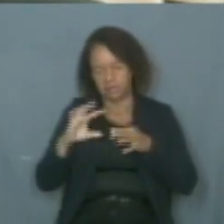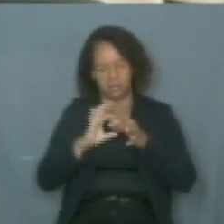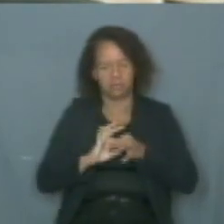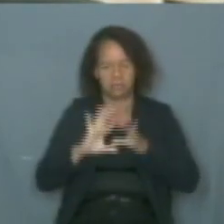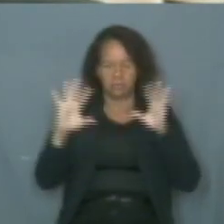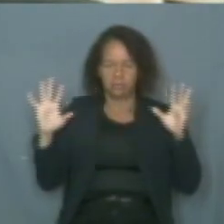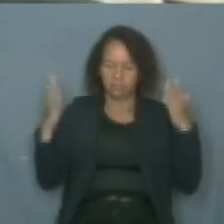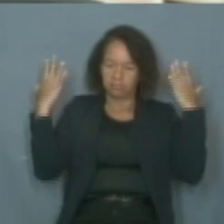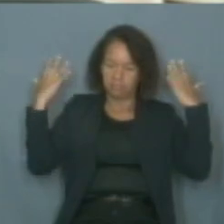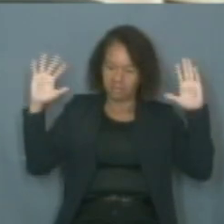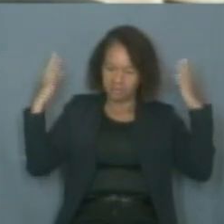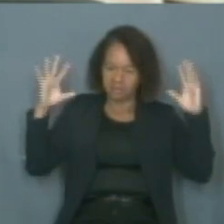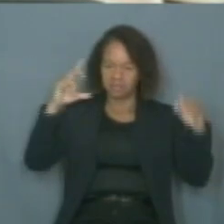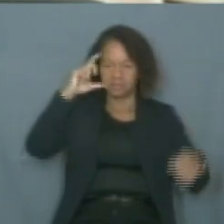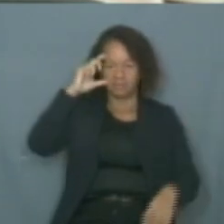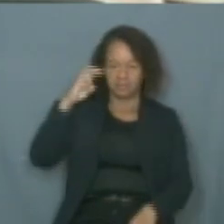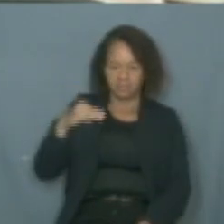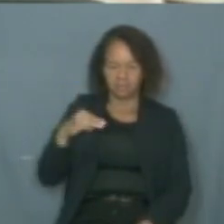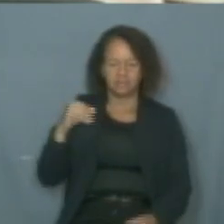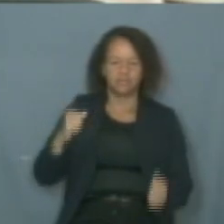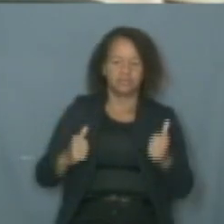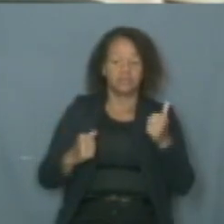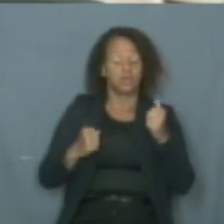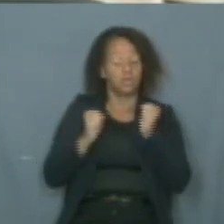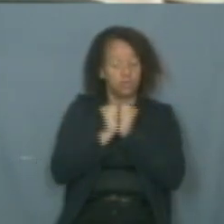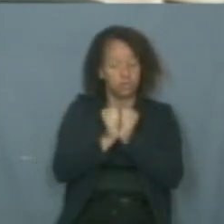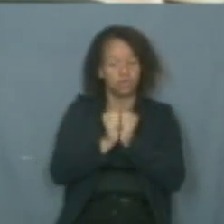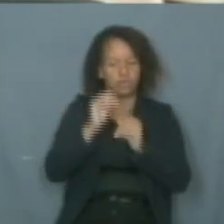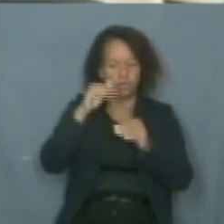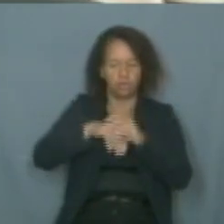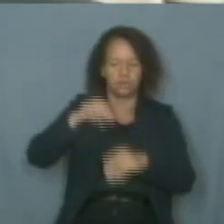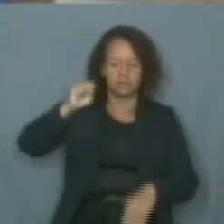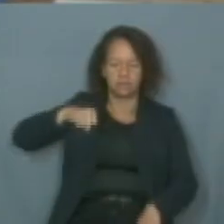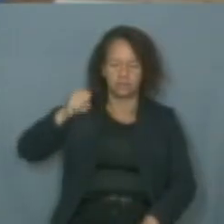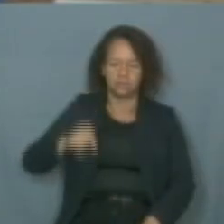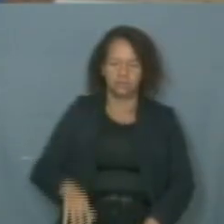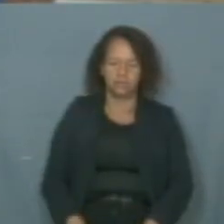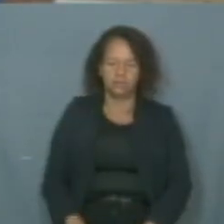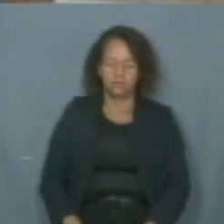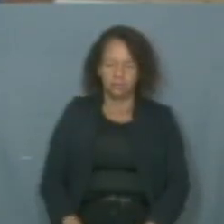liberdade. Parabéns, Tiago Medina, e conto com o meu voto sim.